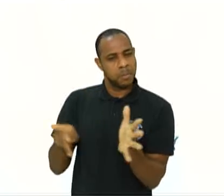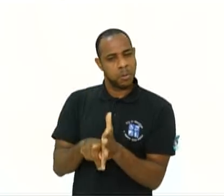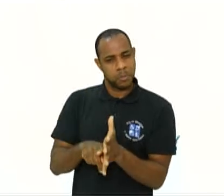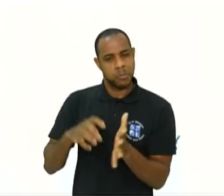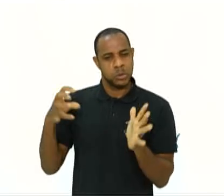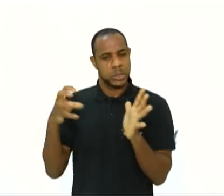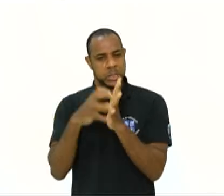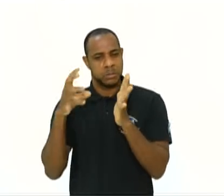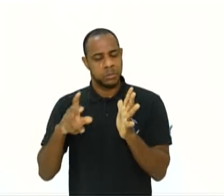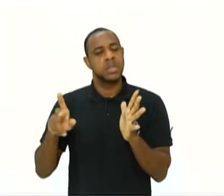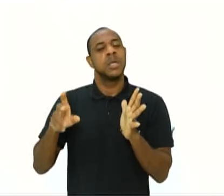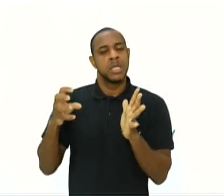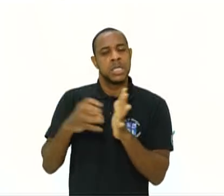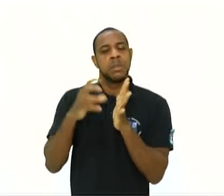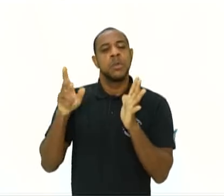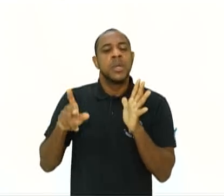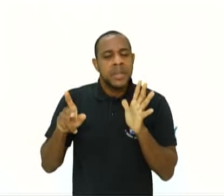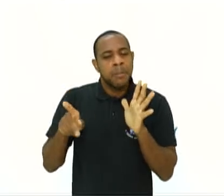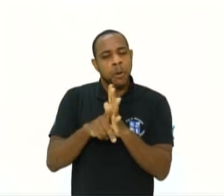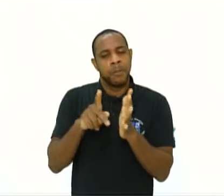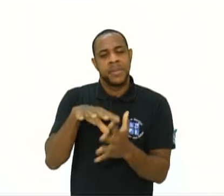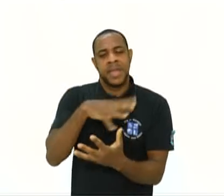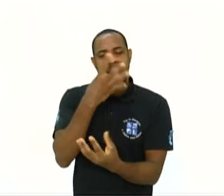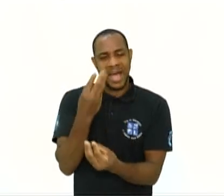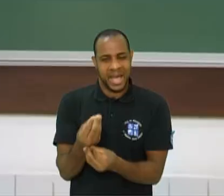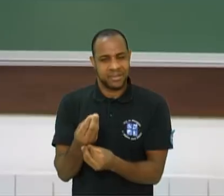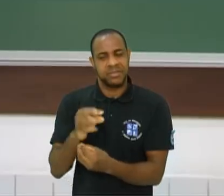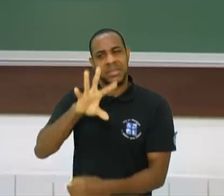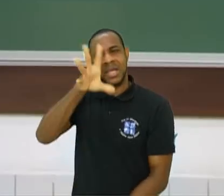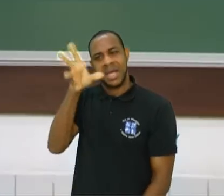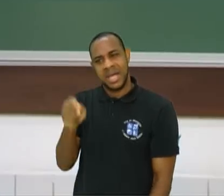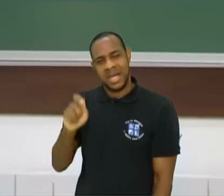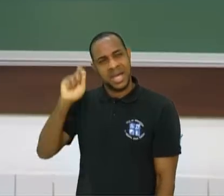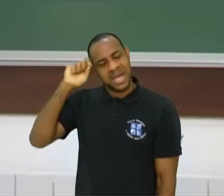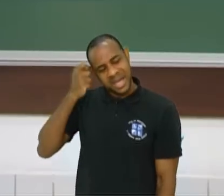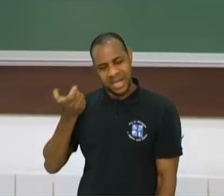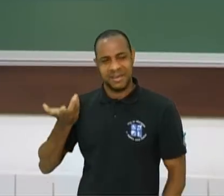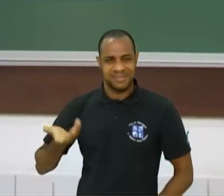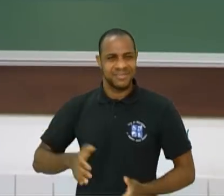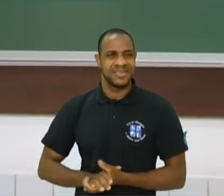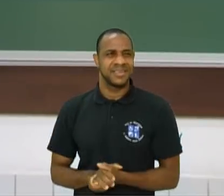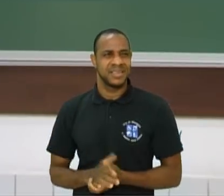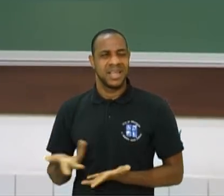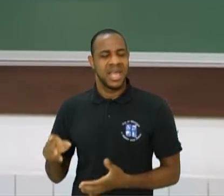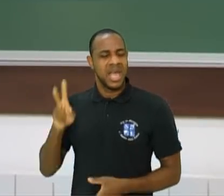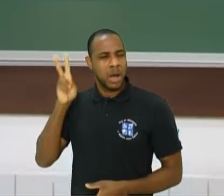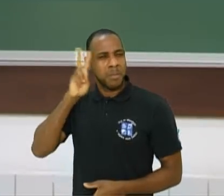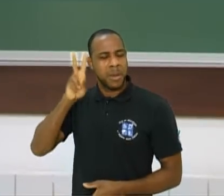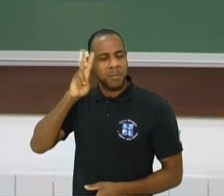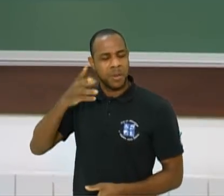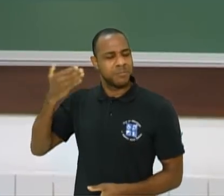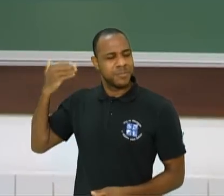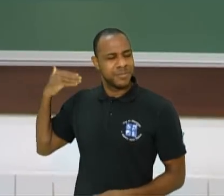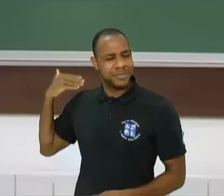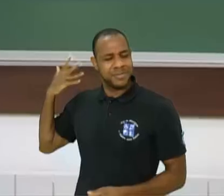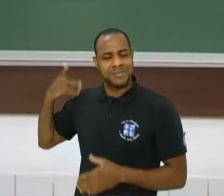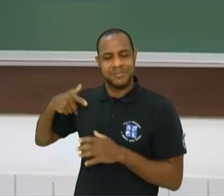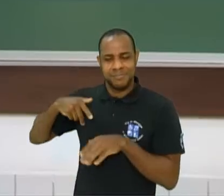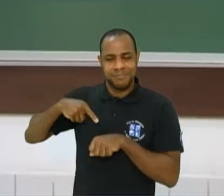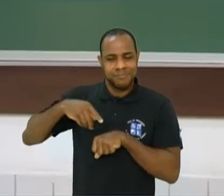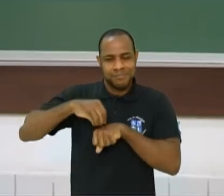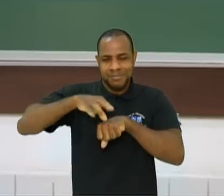arte afrodescendente. Então, ela carrega toda a ancestralidade e memória. Então, essa árvore, símbolo,